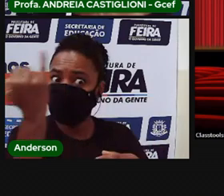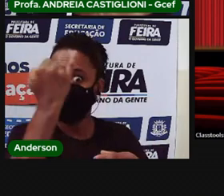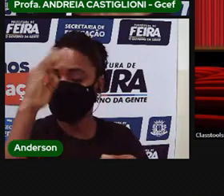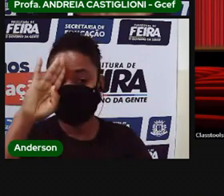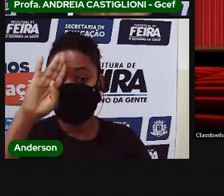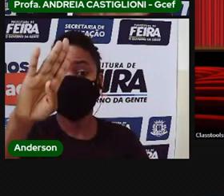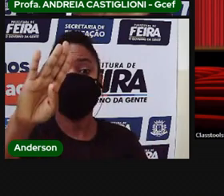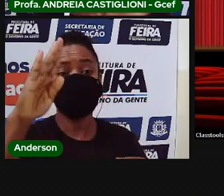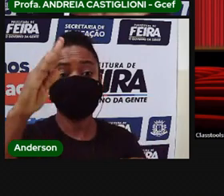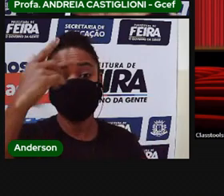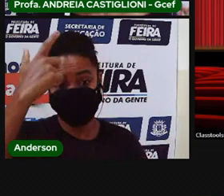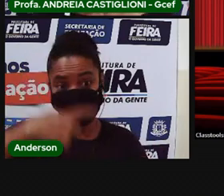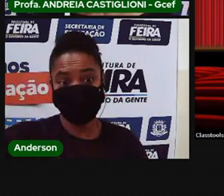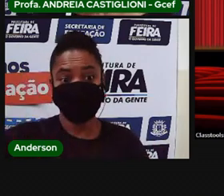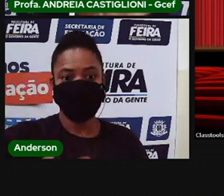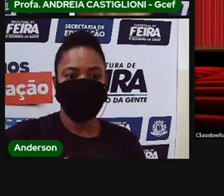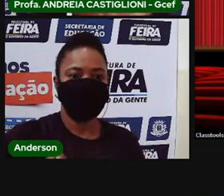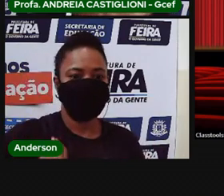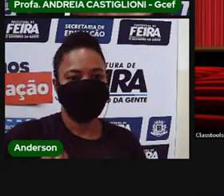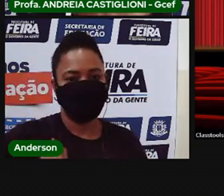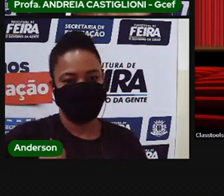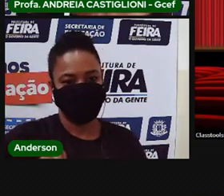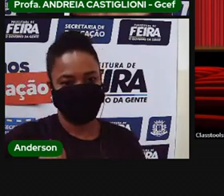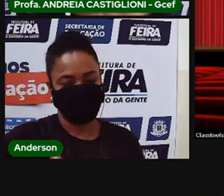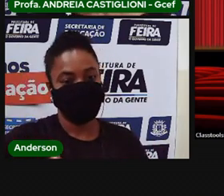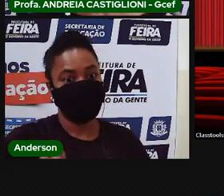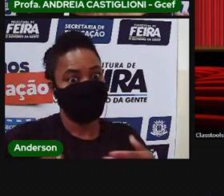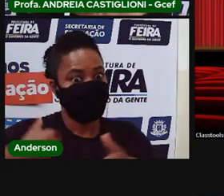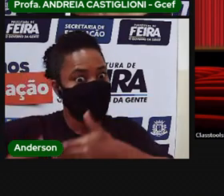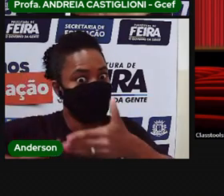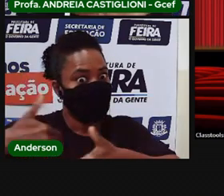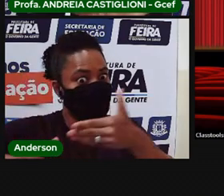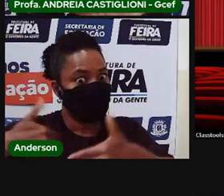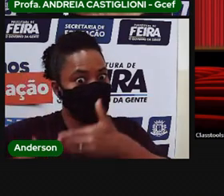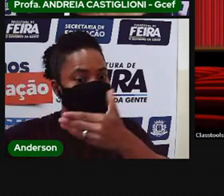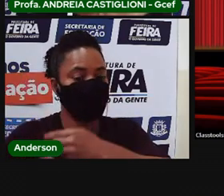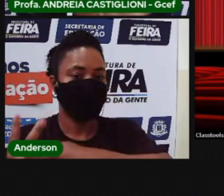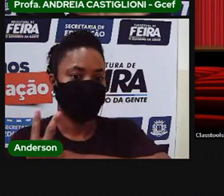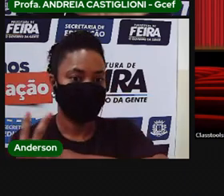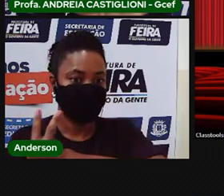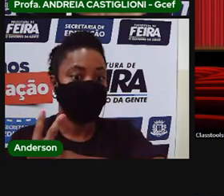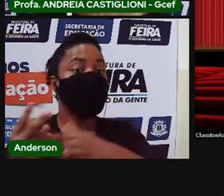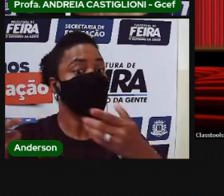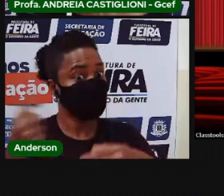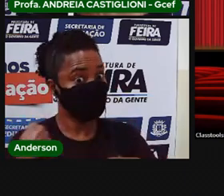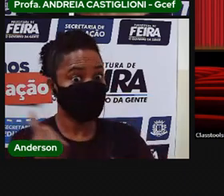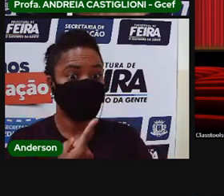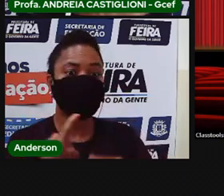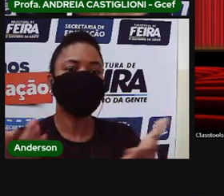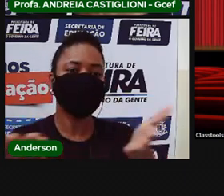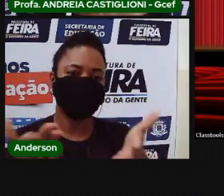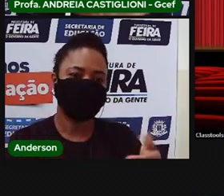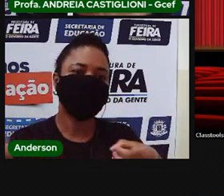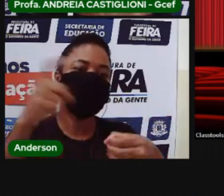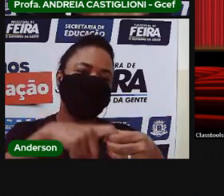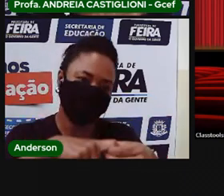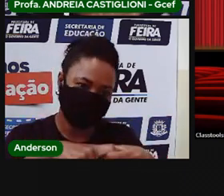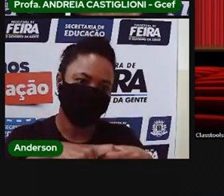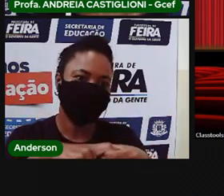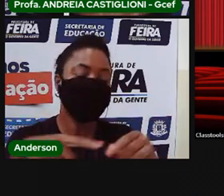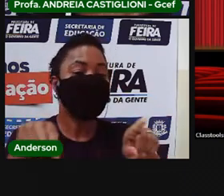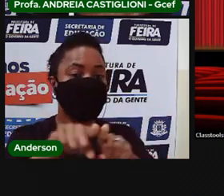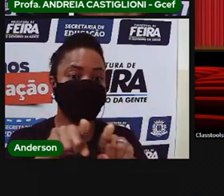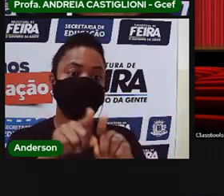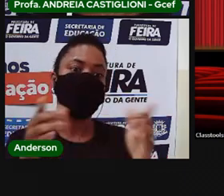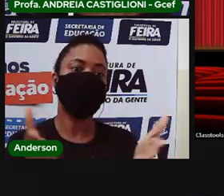estamos retornando, né, com esses desafios, mas, ao mesmo tempo, também tivemos outras potencialidades, né? Hoje